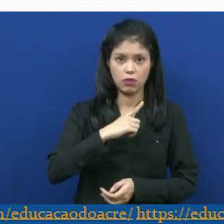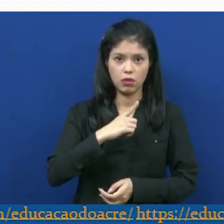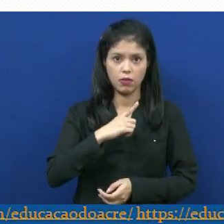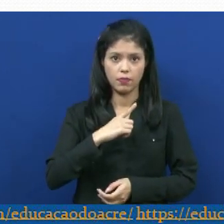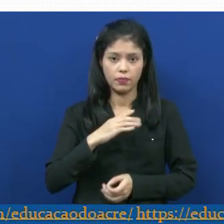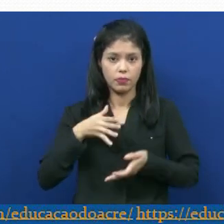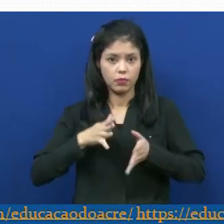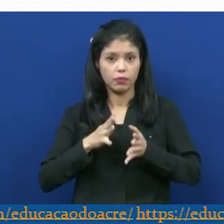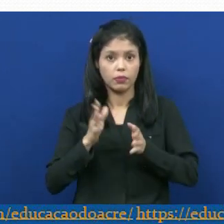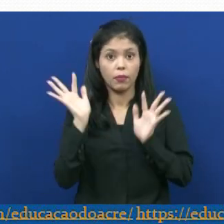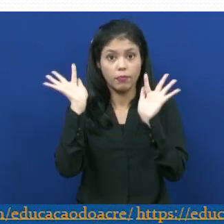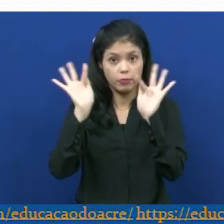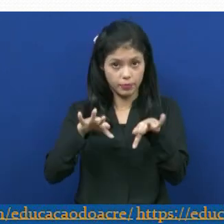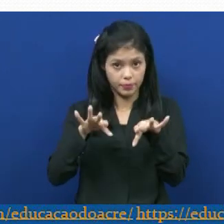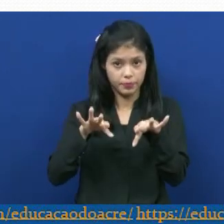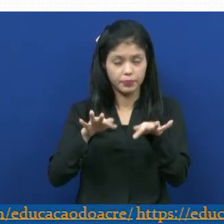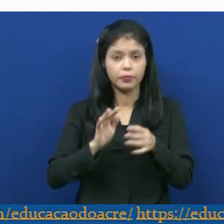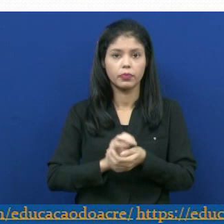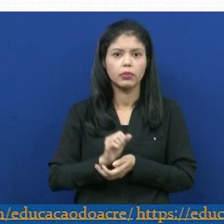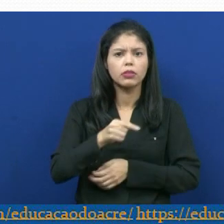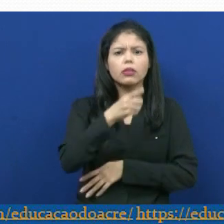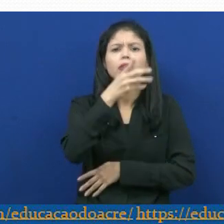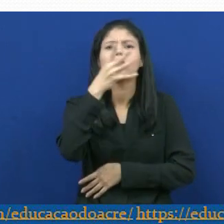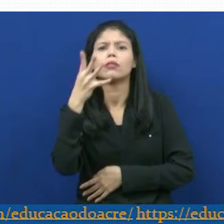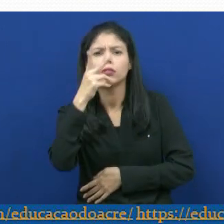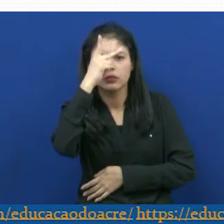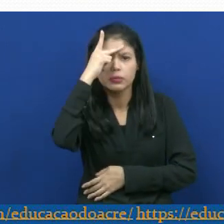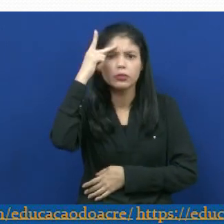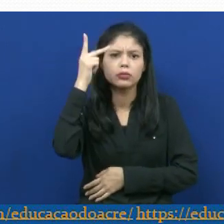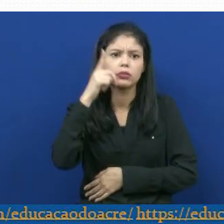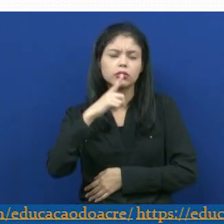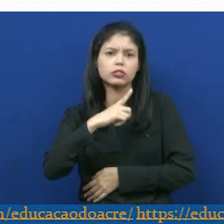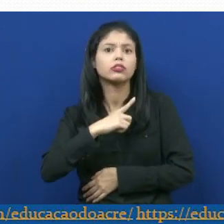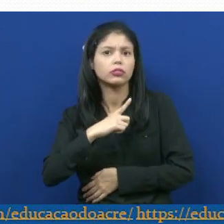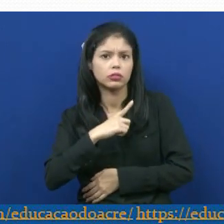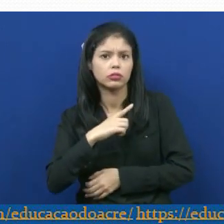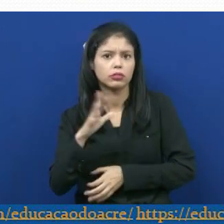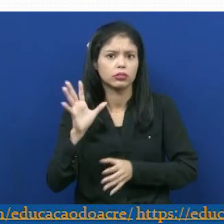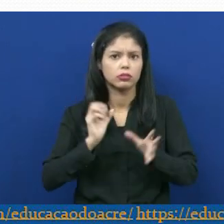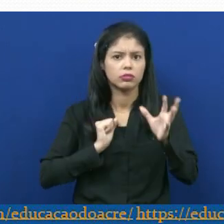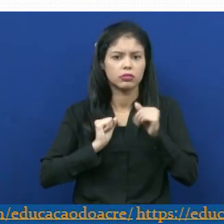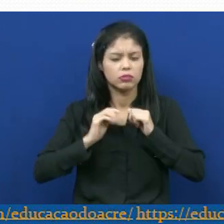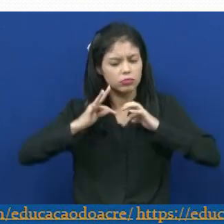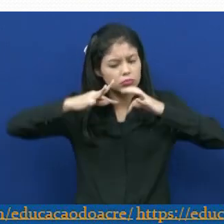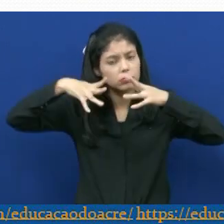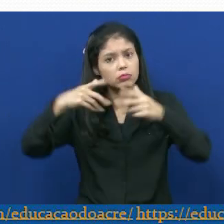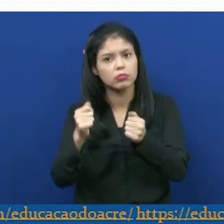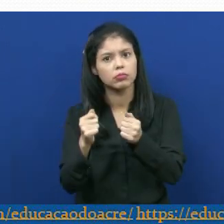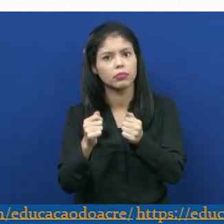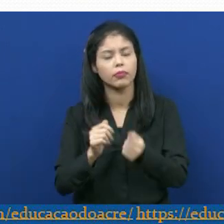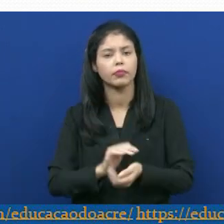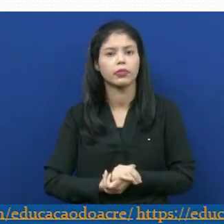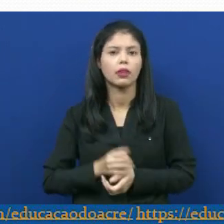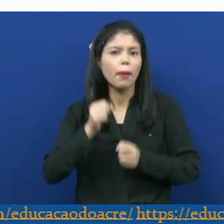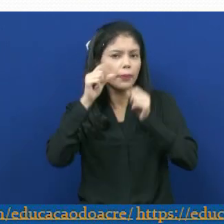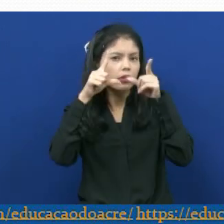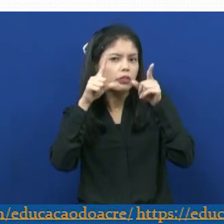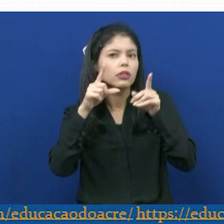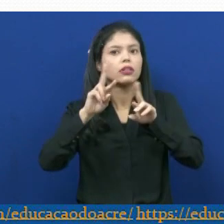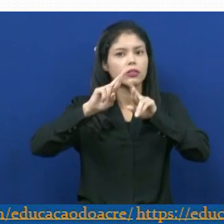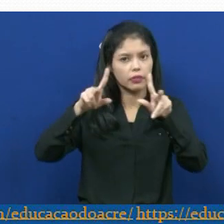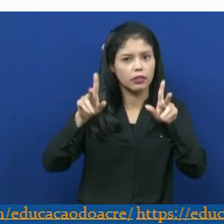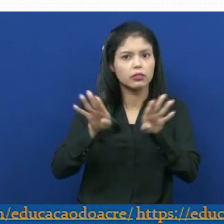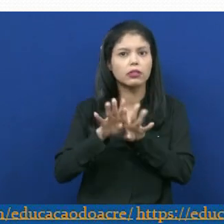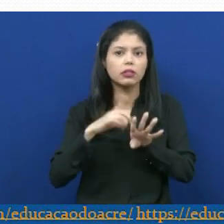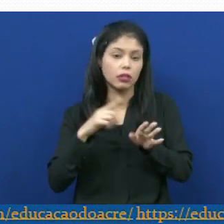vírus chegasse ao fim, quantas pessoas teriam sido contaminadas no total? Observe a diferença de